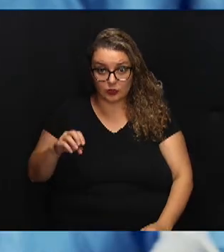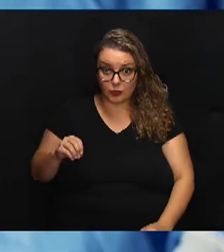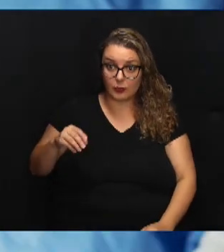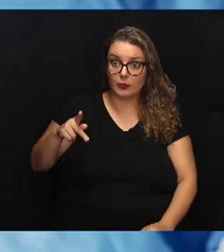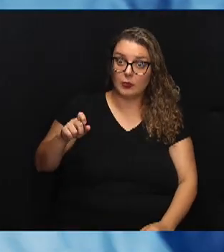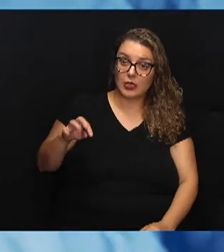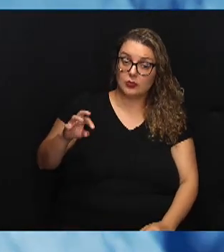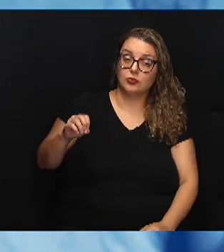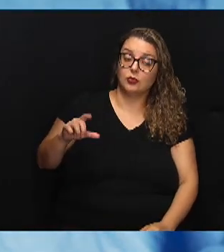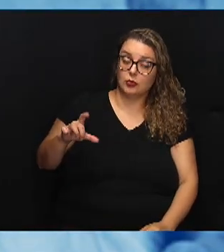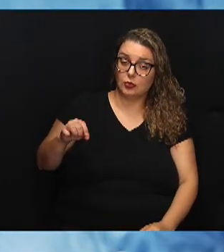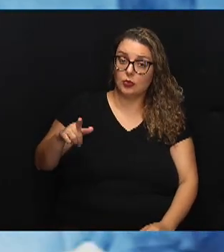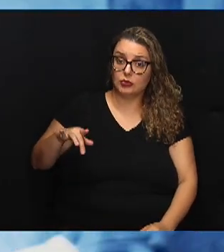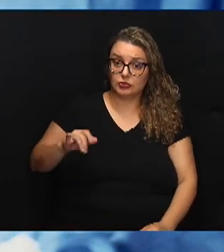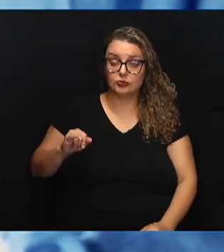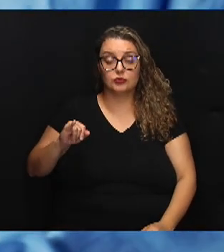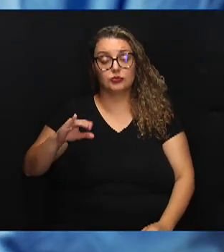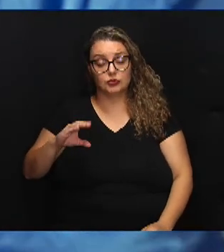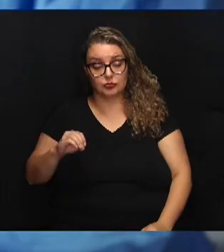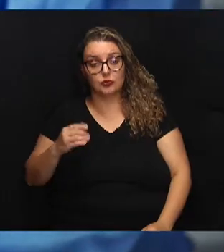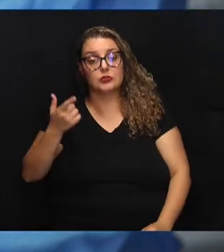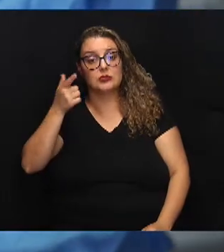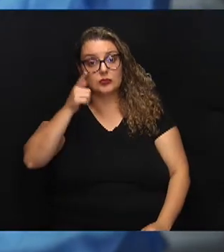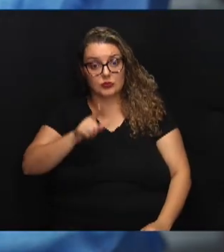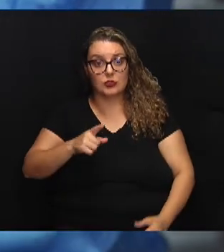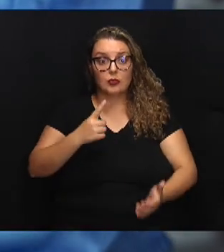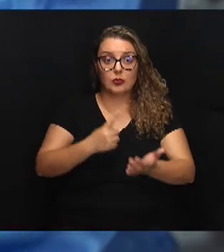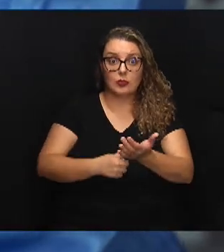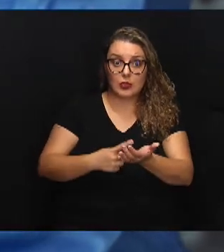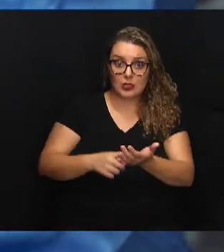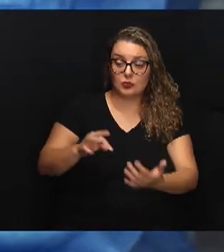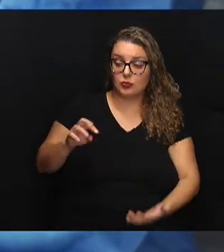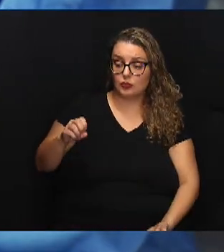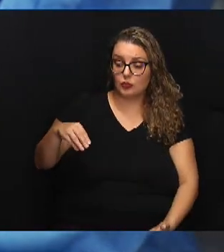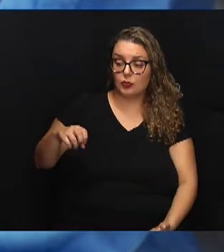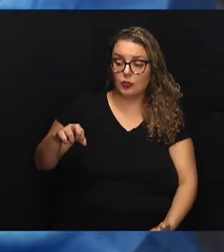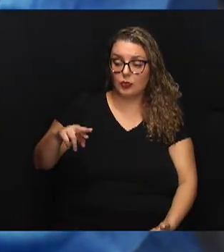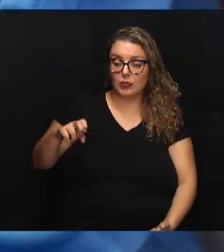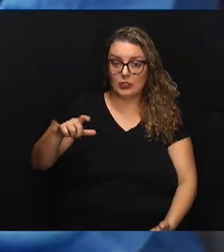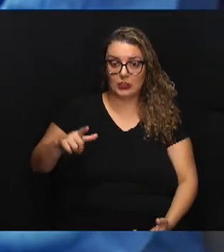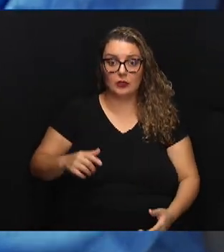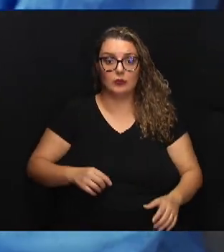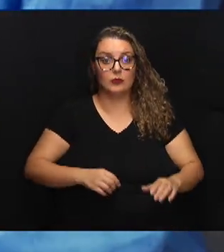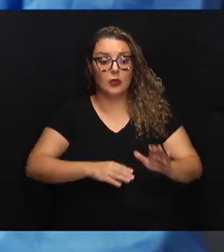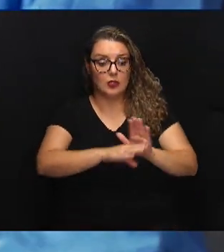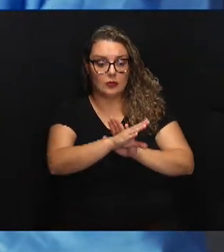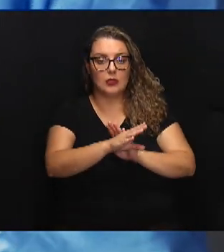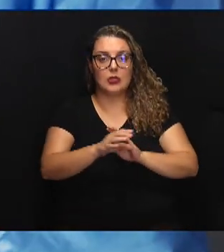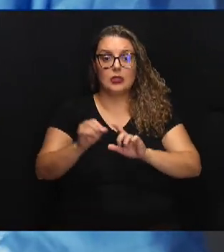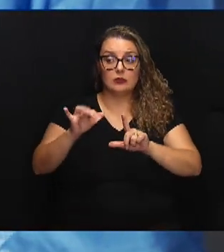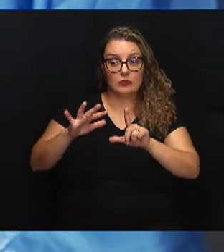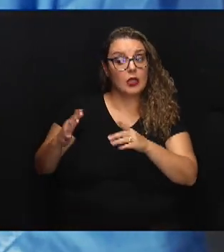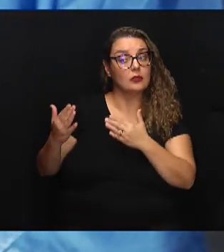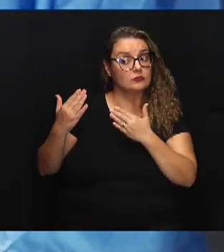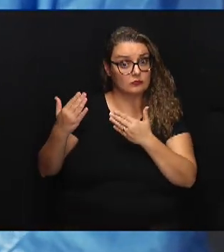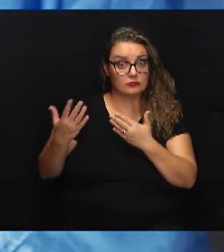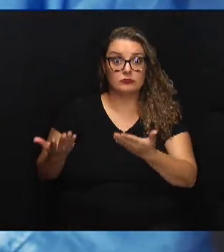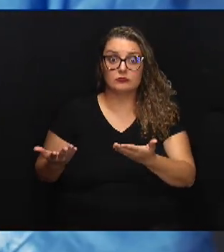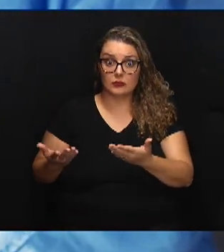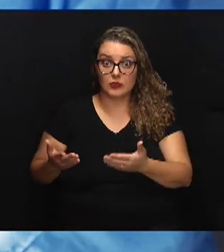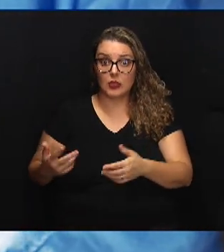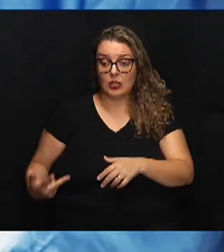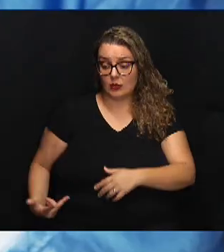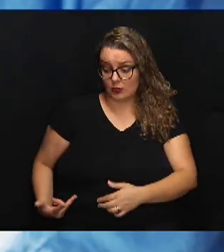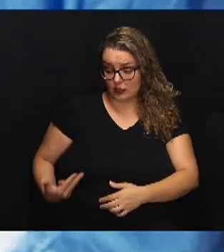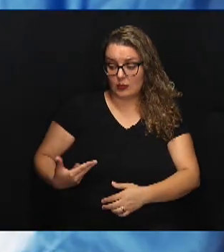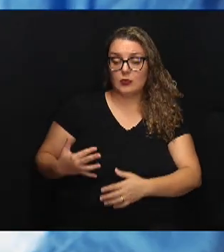Então, se a gente consegue já, com o marcador tumoral elevado, a imagem muito sugestiva, já partir para uma cirurgia com